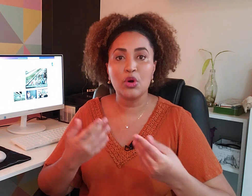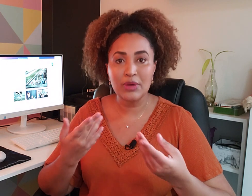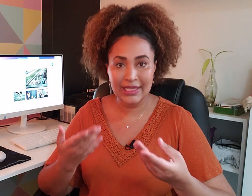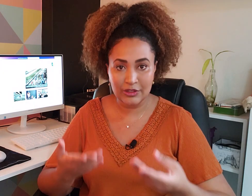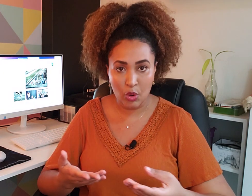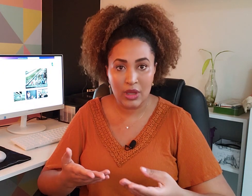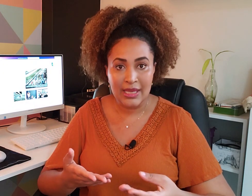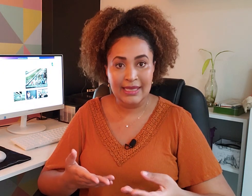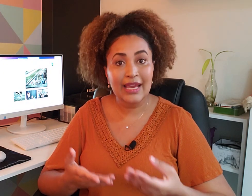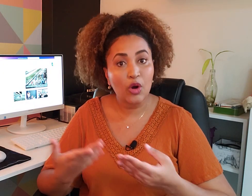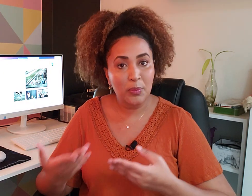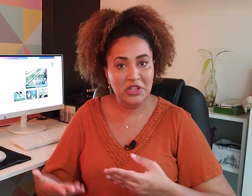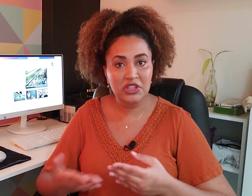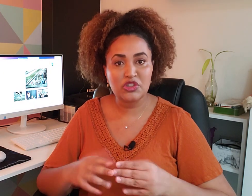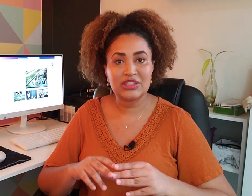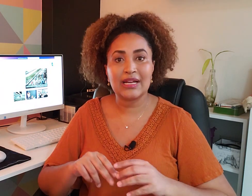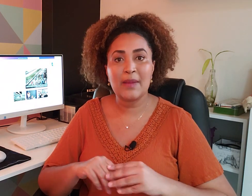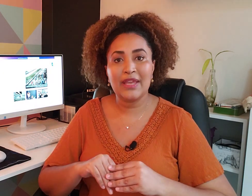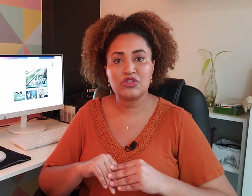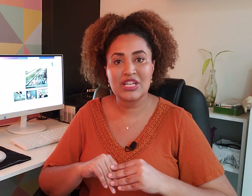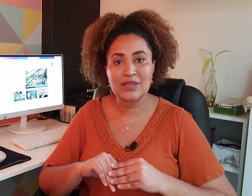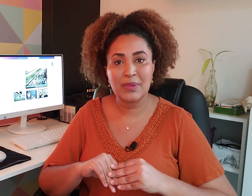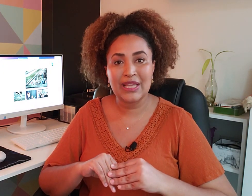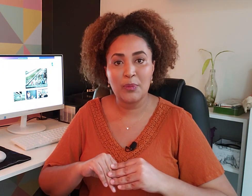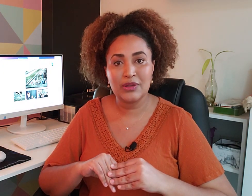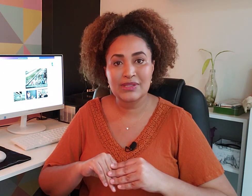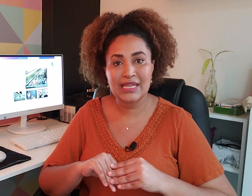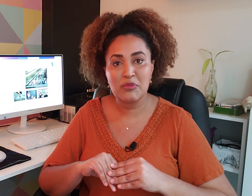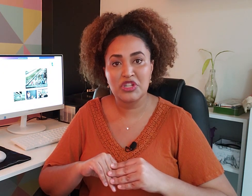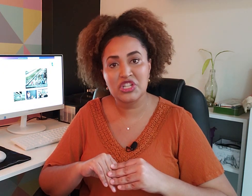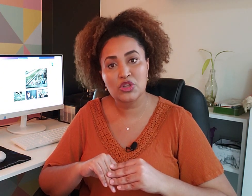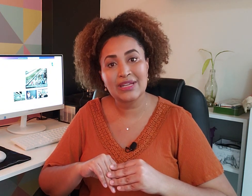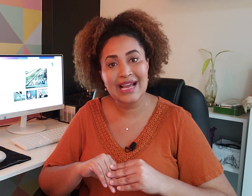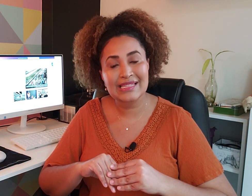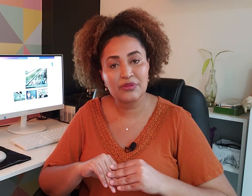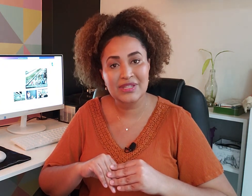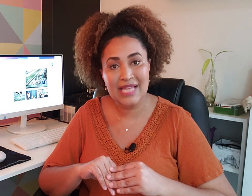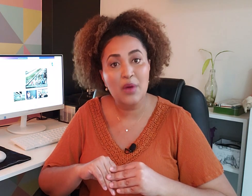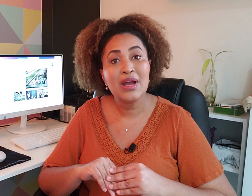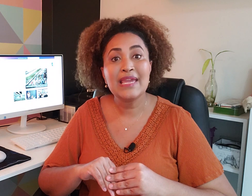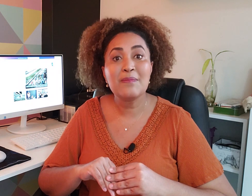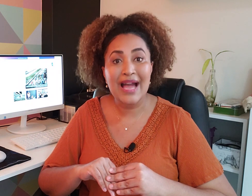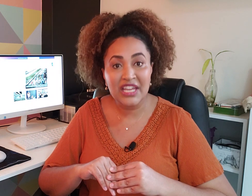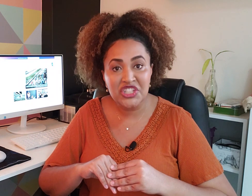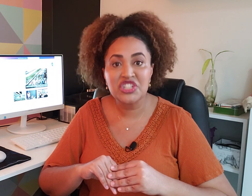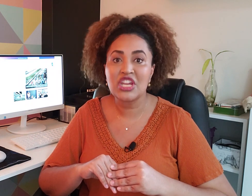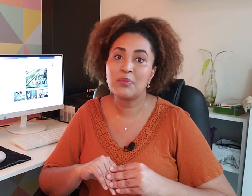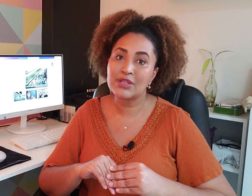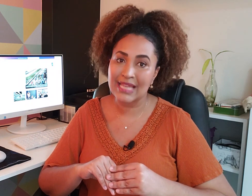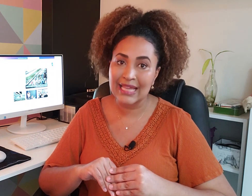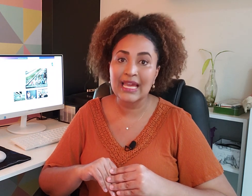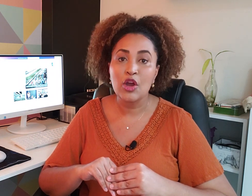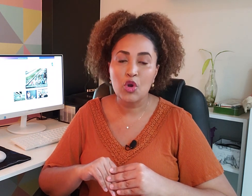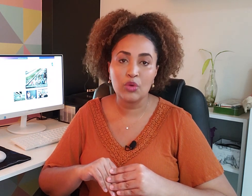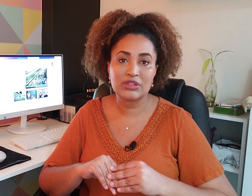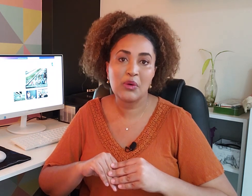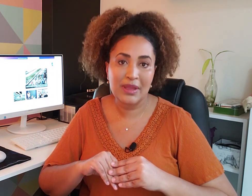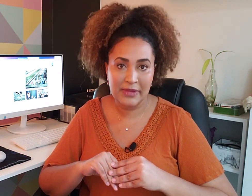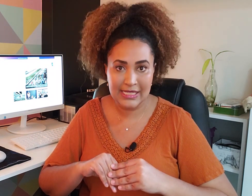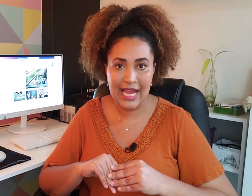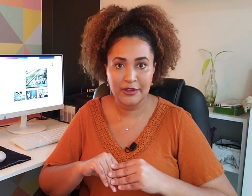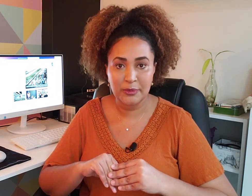stj acompanhou o relator e levou o pedido de trancamento de ação penal pelos crimes de sonegação fiscal e marketing de emboscada